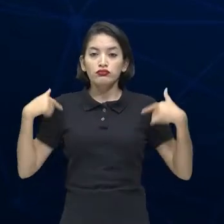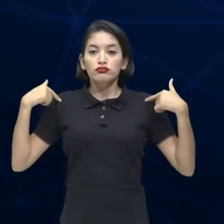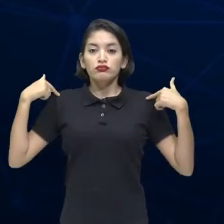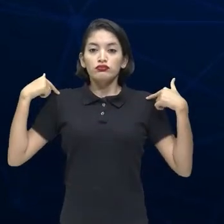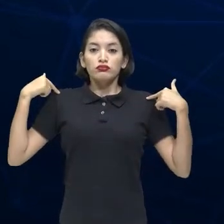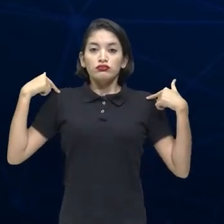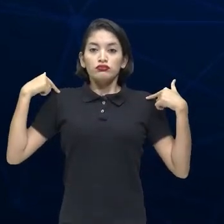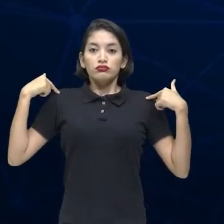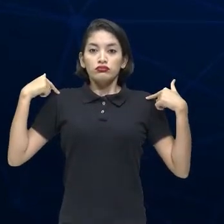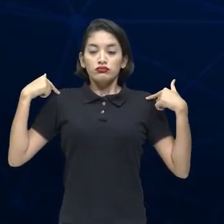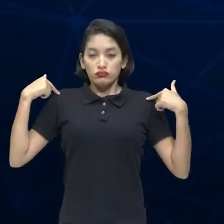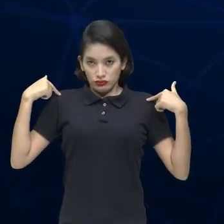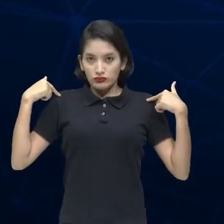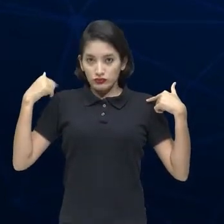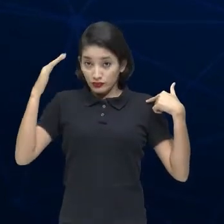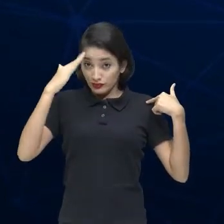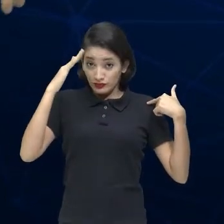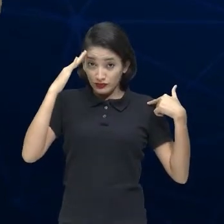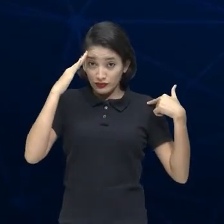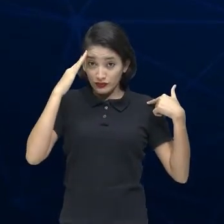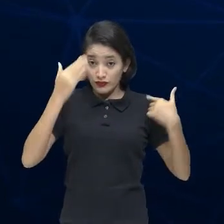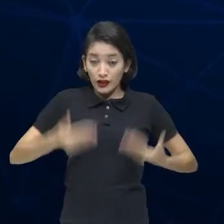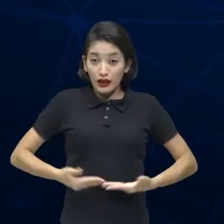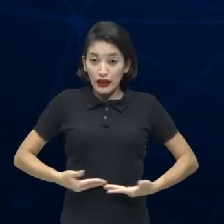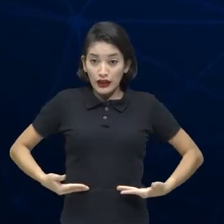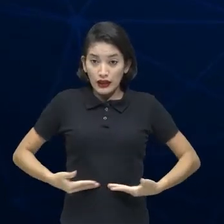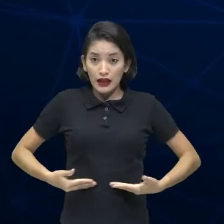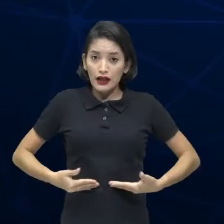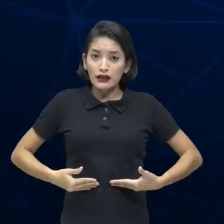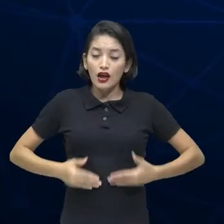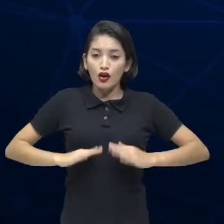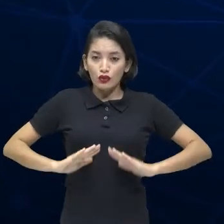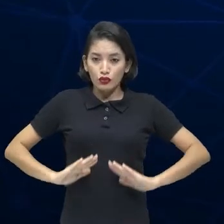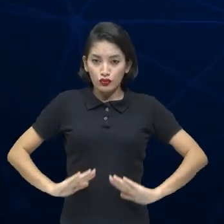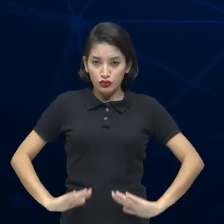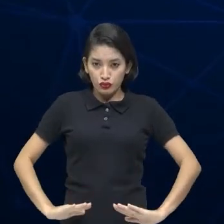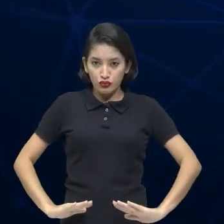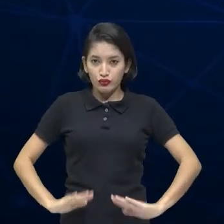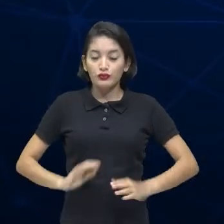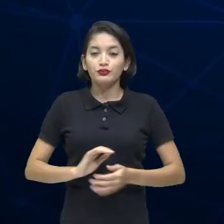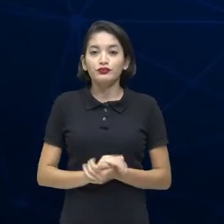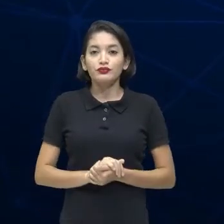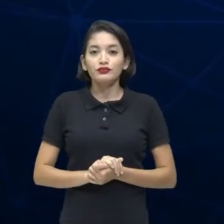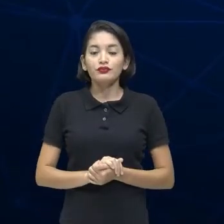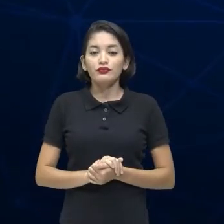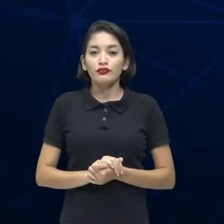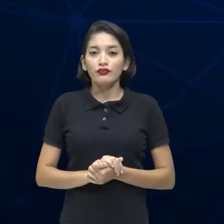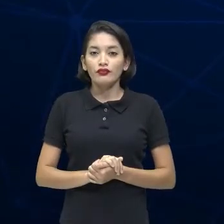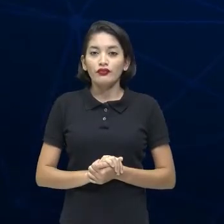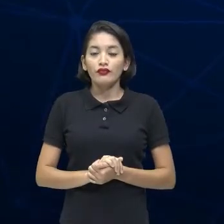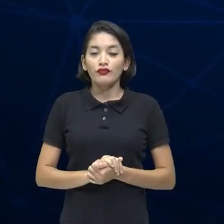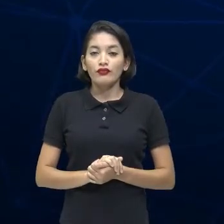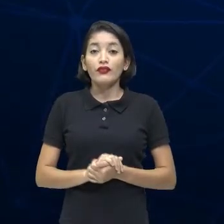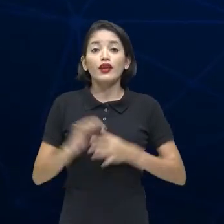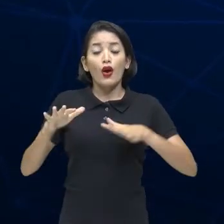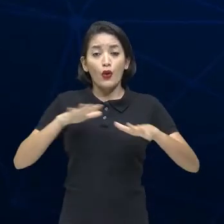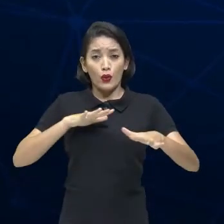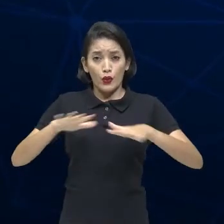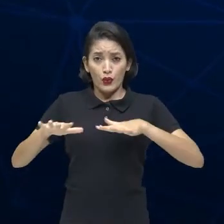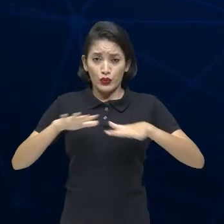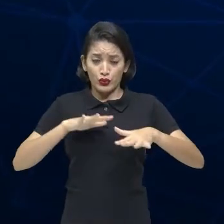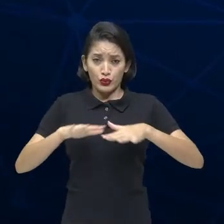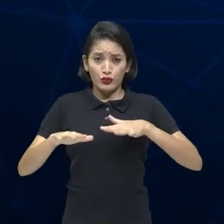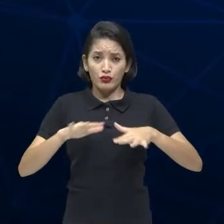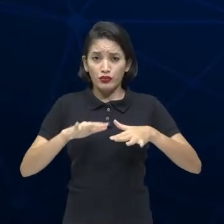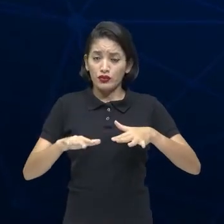com que suba a caixa torácica e o diafragma ele vai contrair. E aí essa pressão na atmosfera,